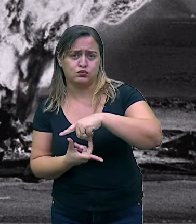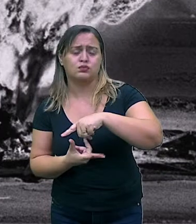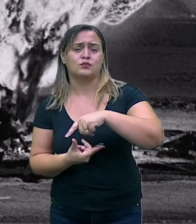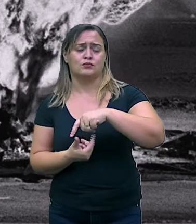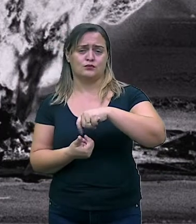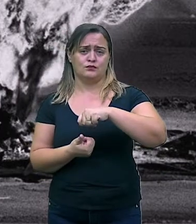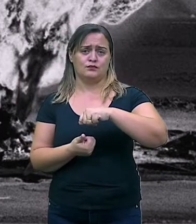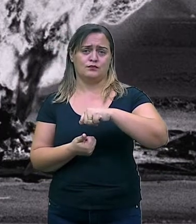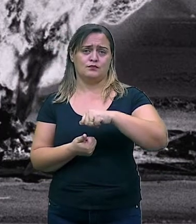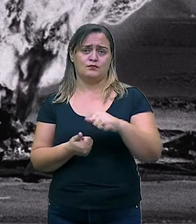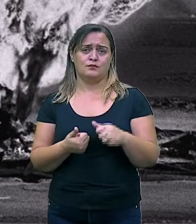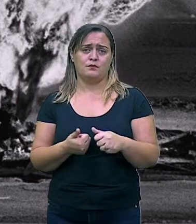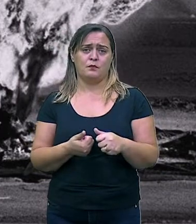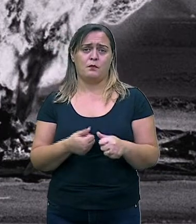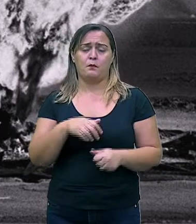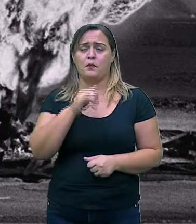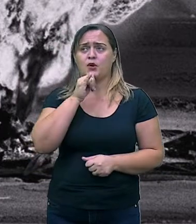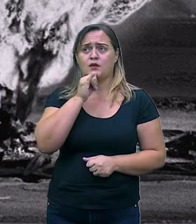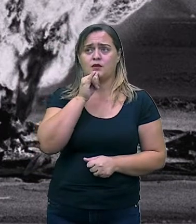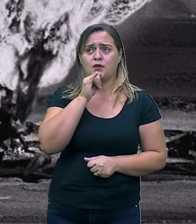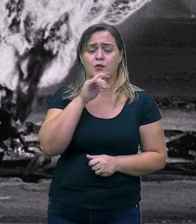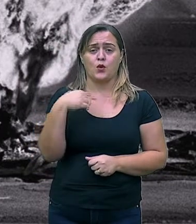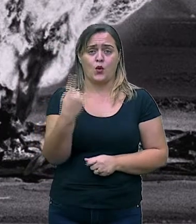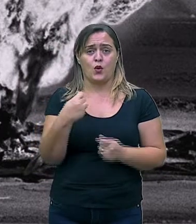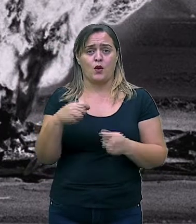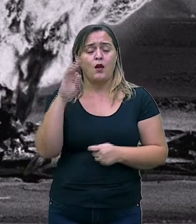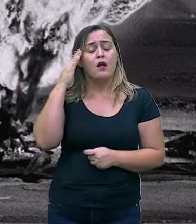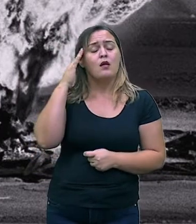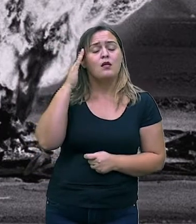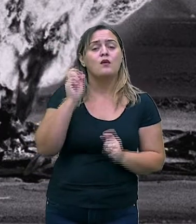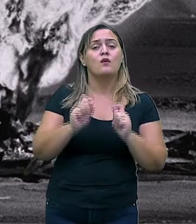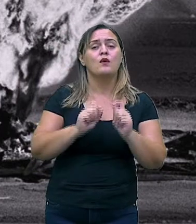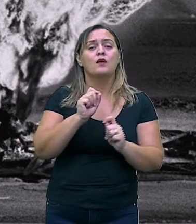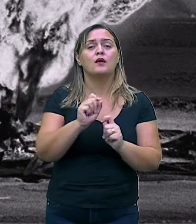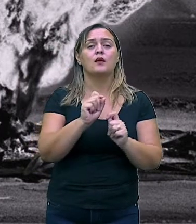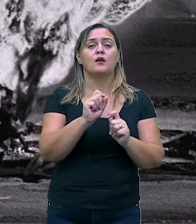natureza elas fazem parte do mesmo sistema, outra mudança